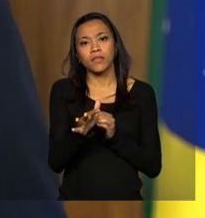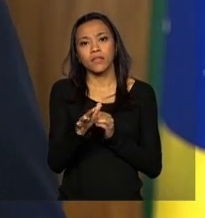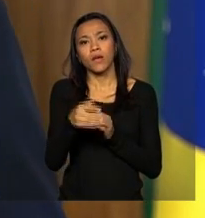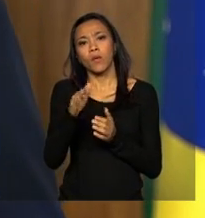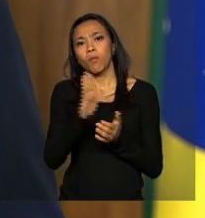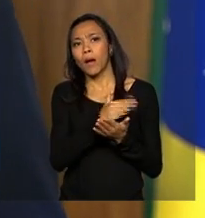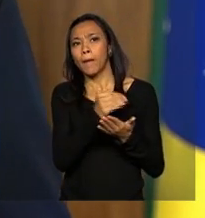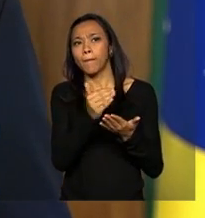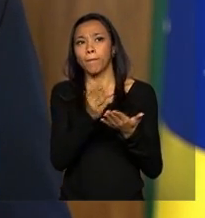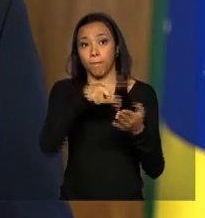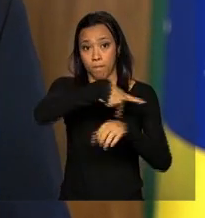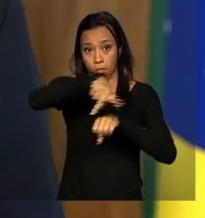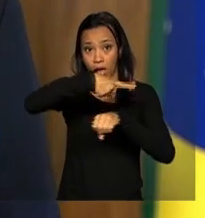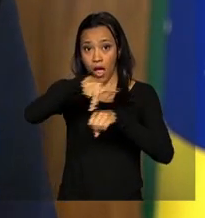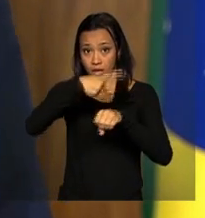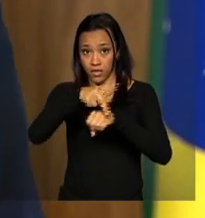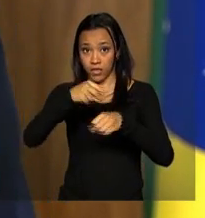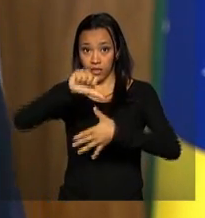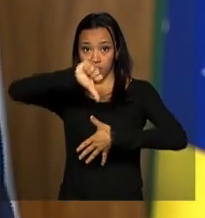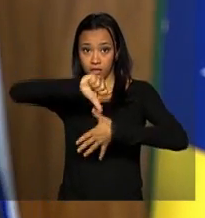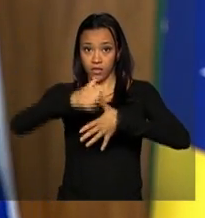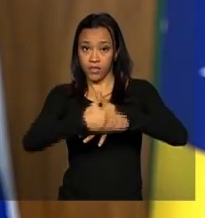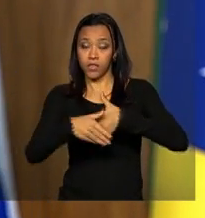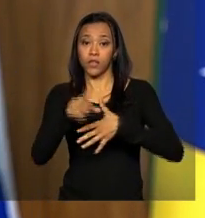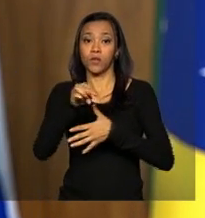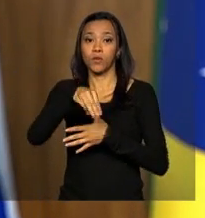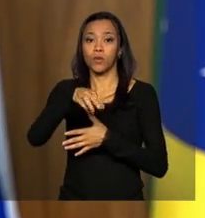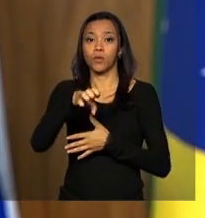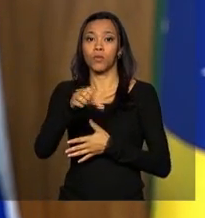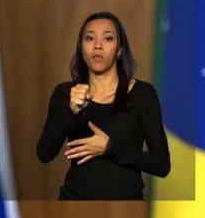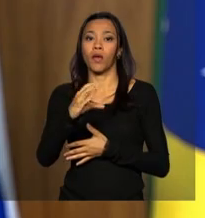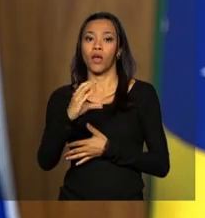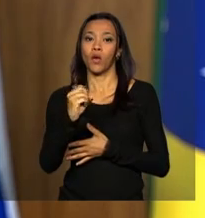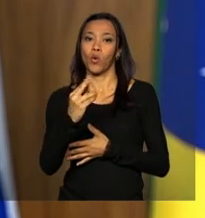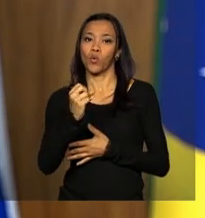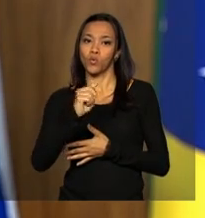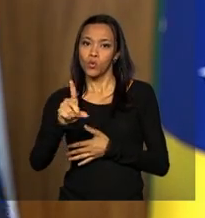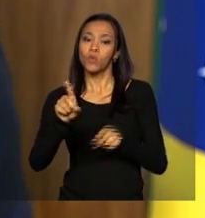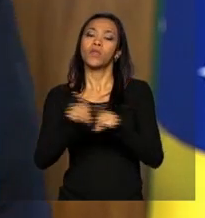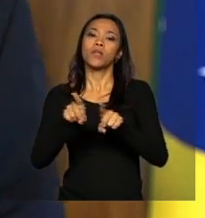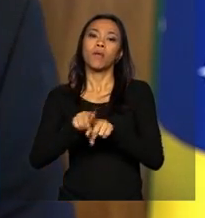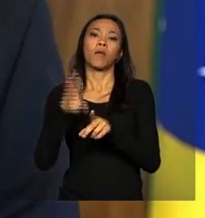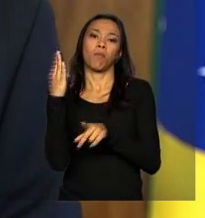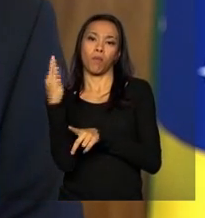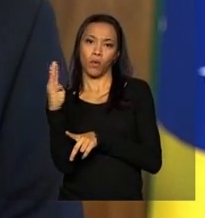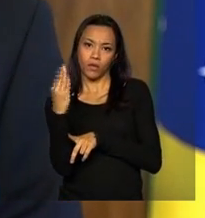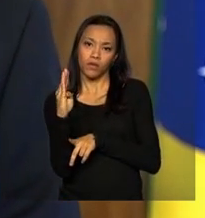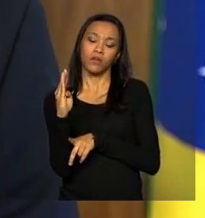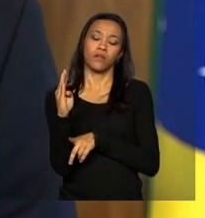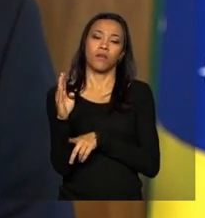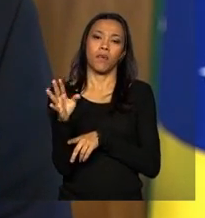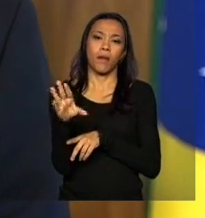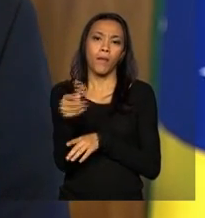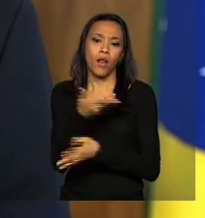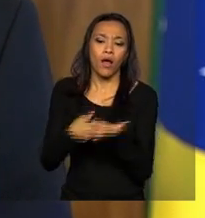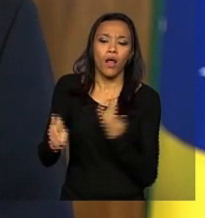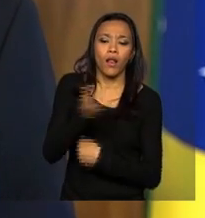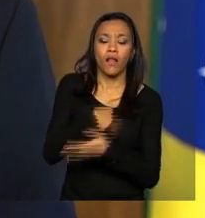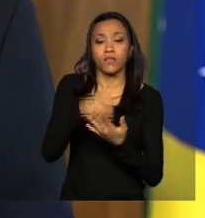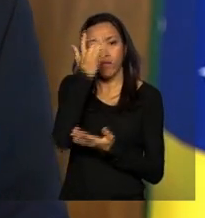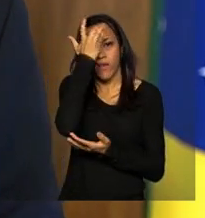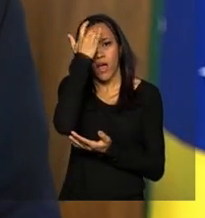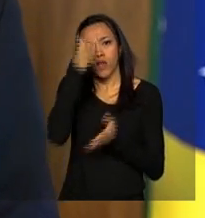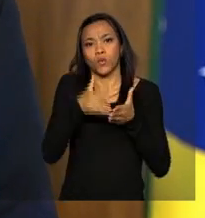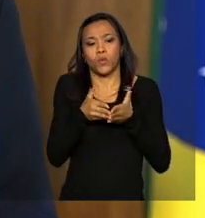dos países do Mercosul e a Bolívia, e que nós devemos revitalizar e aperfeiçoar em termos de